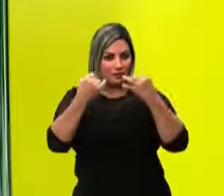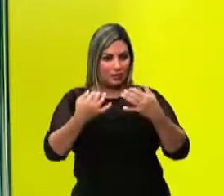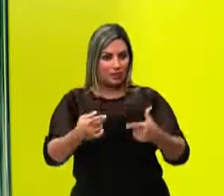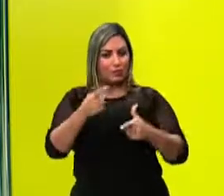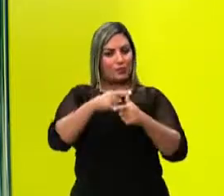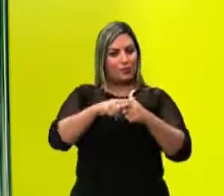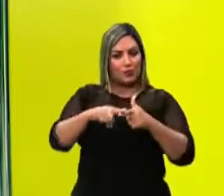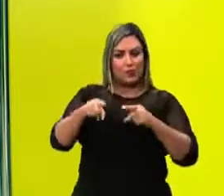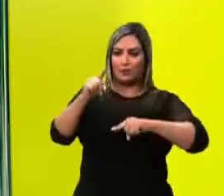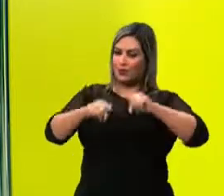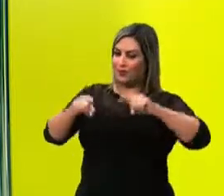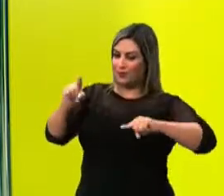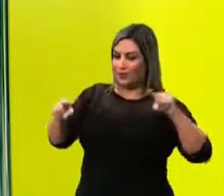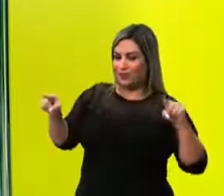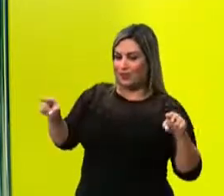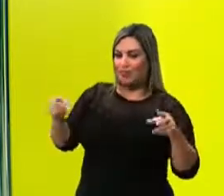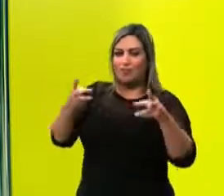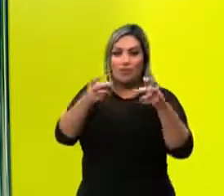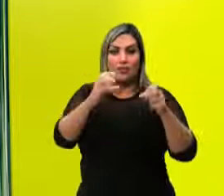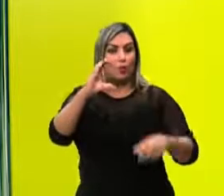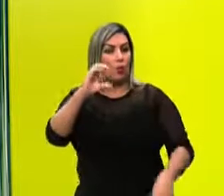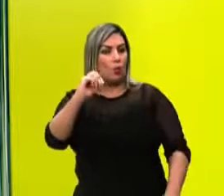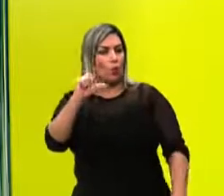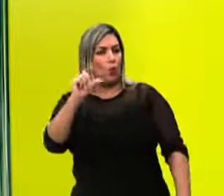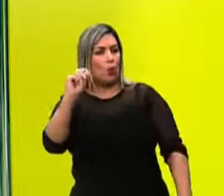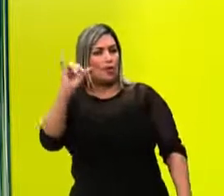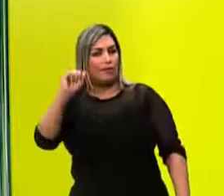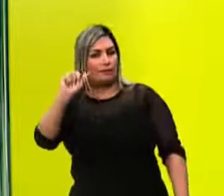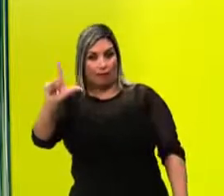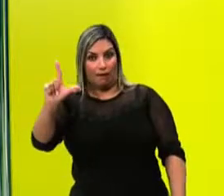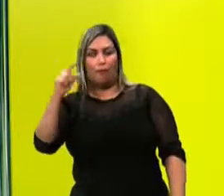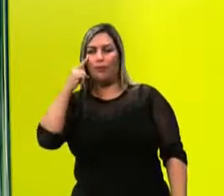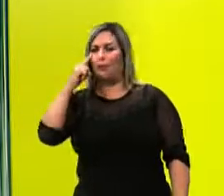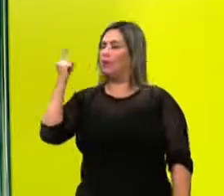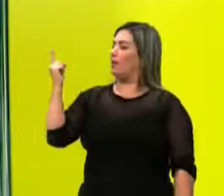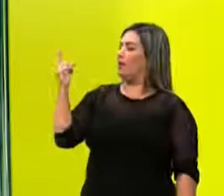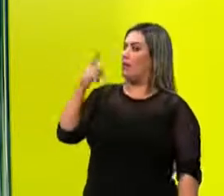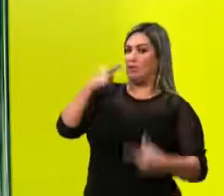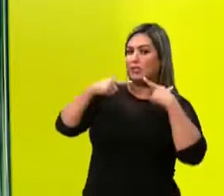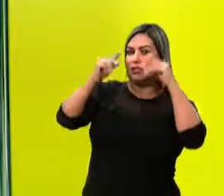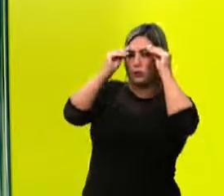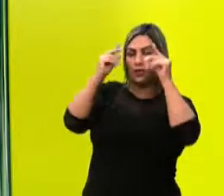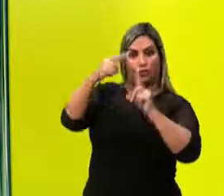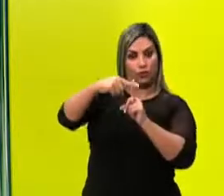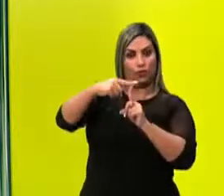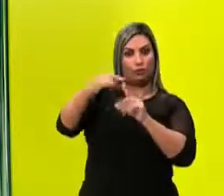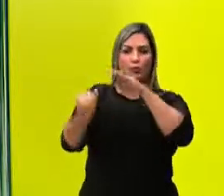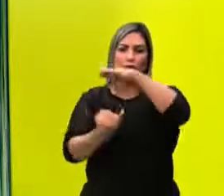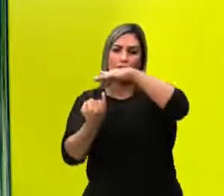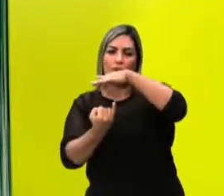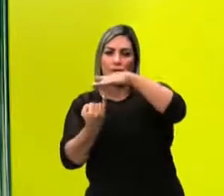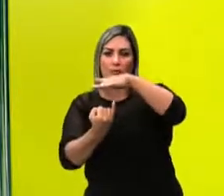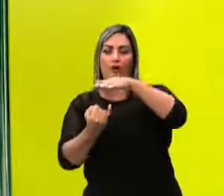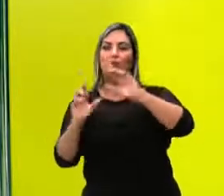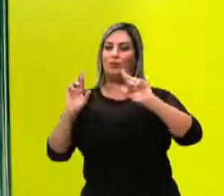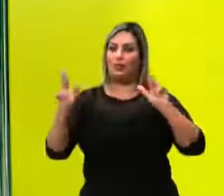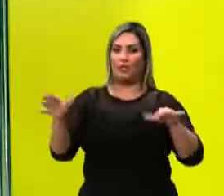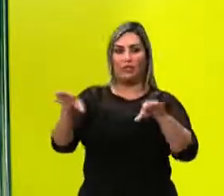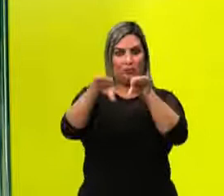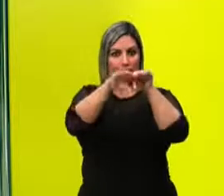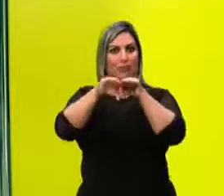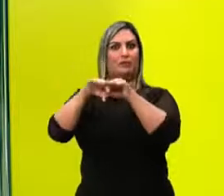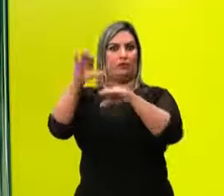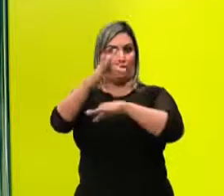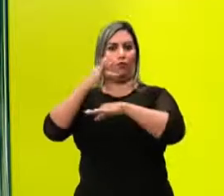essa variedade, perceber que esse coloquialismo, né, a linguagem coloquial, ela é informal. Ao contrário da